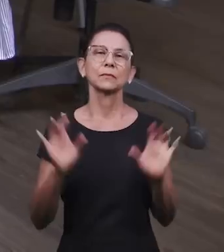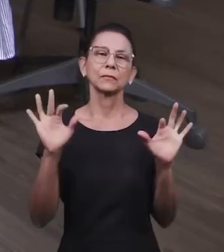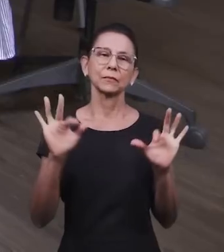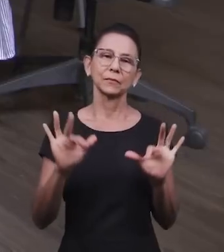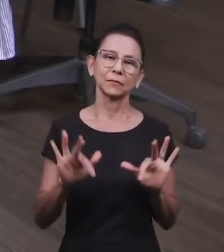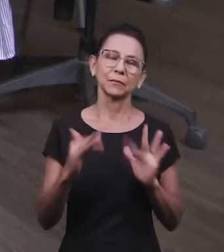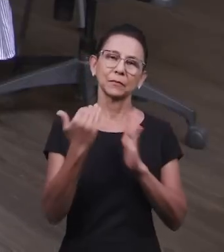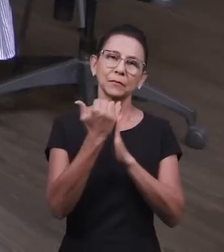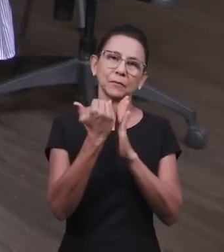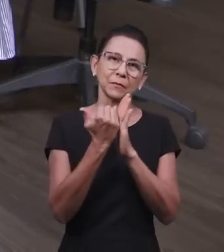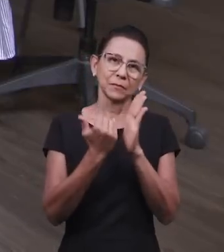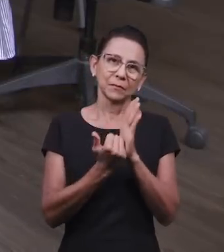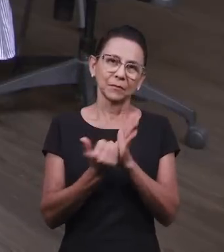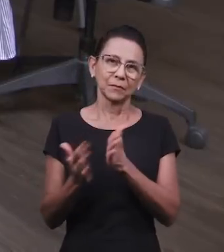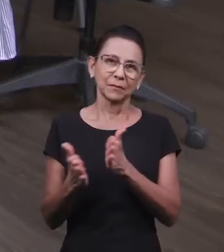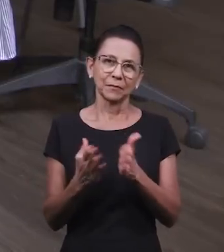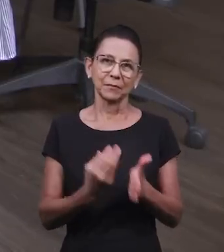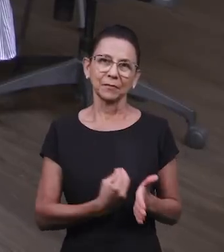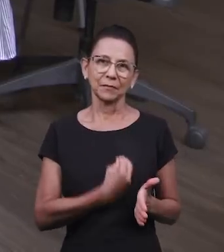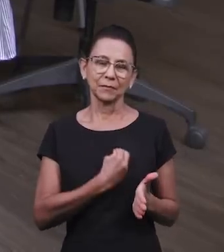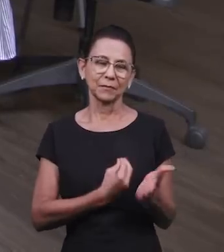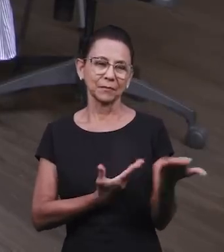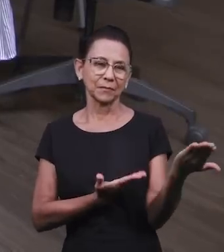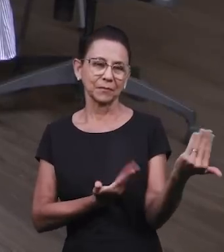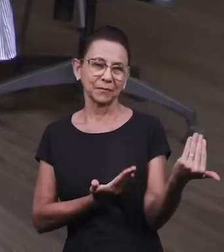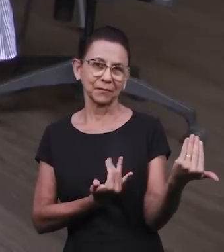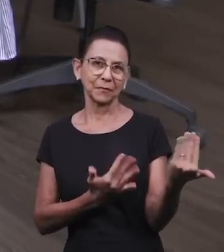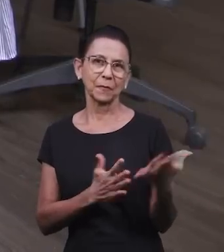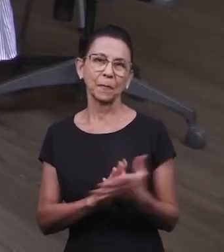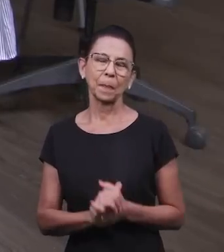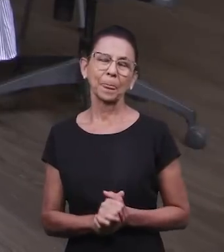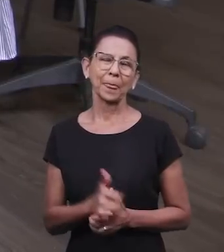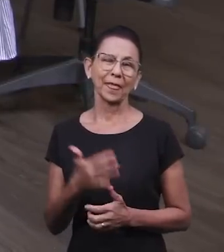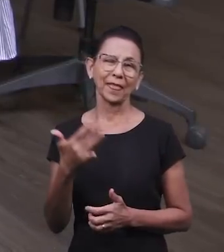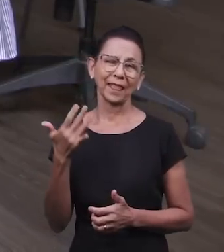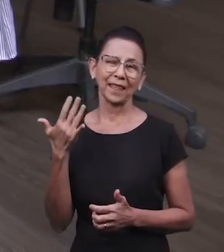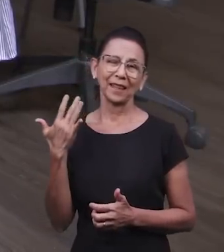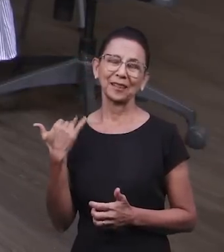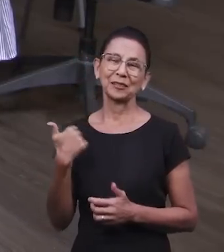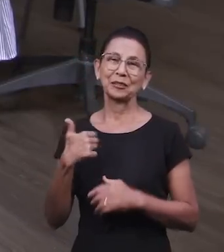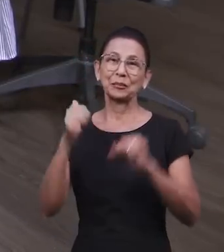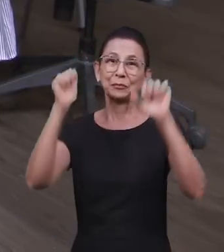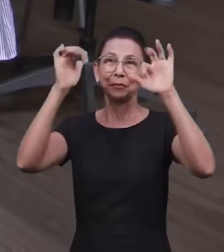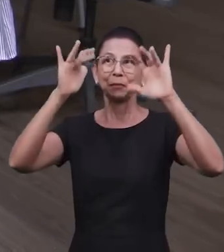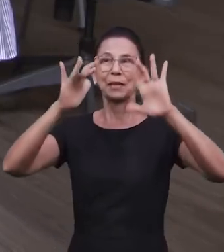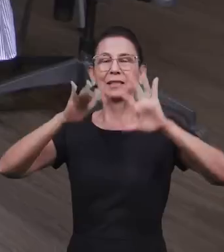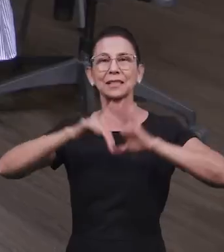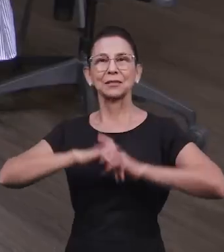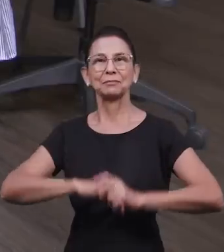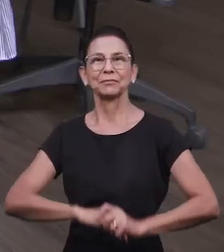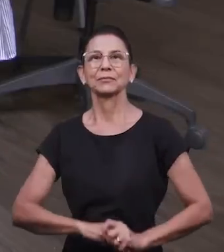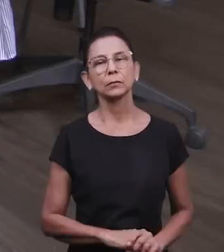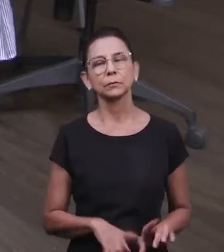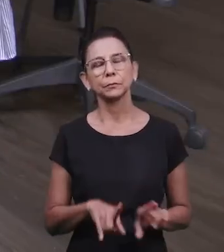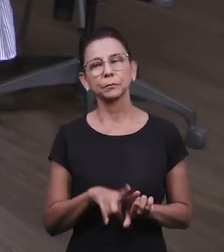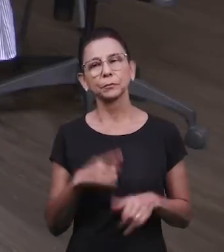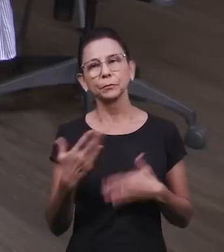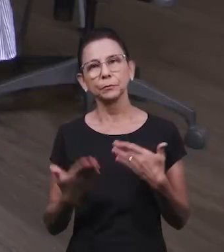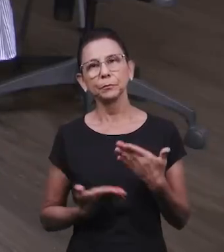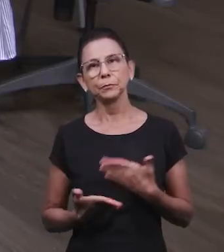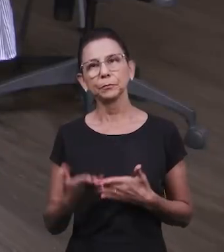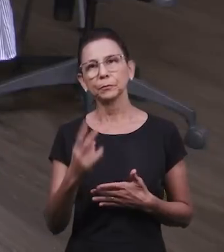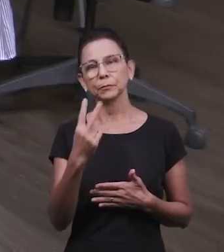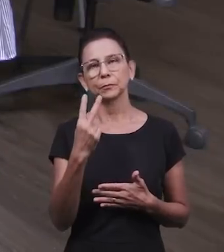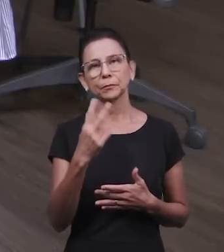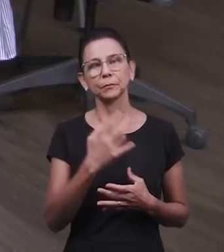Esse programa que tem sido uma bênção para nós que participamos dele e para muitos servos que têm assistido e